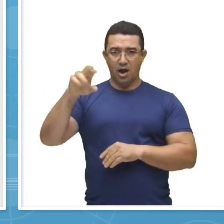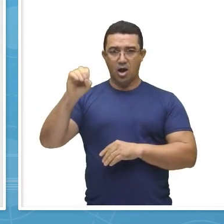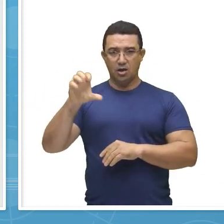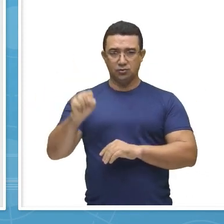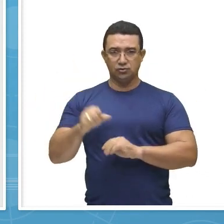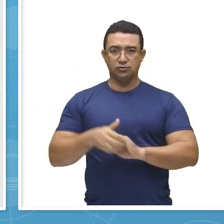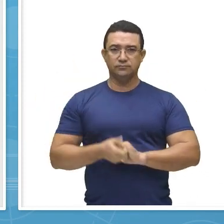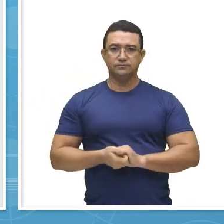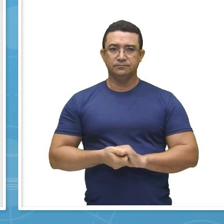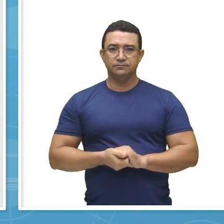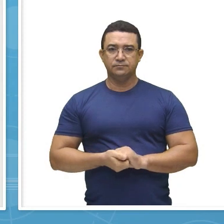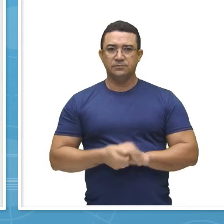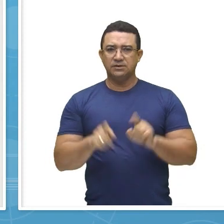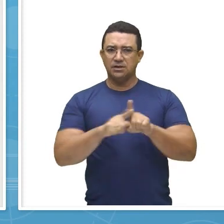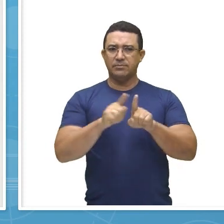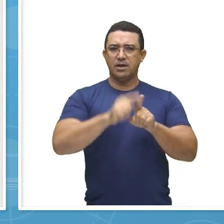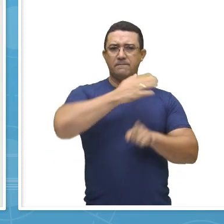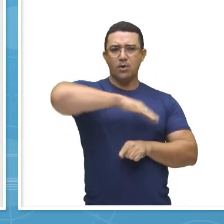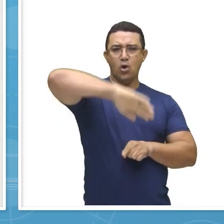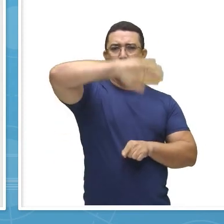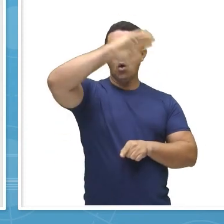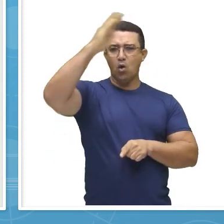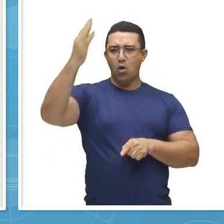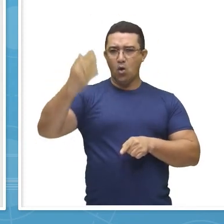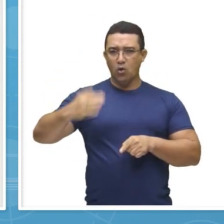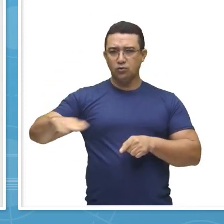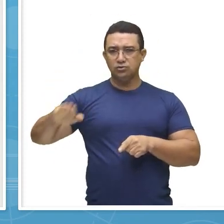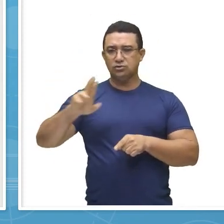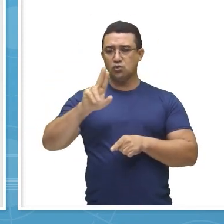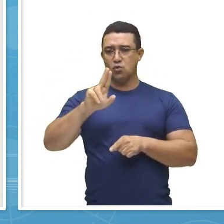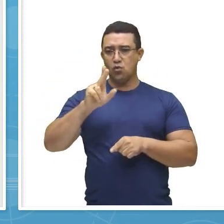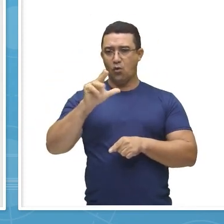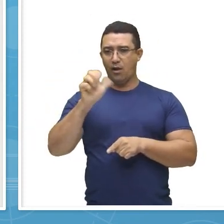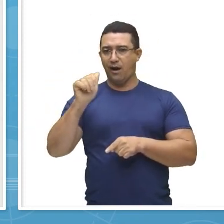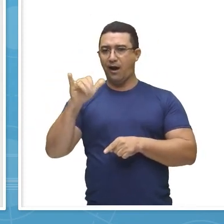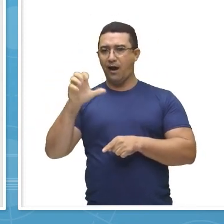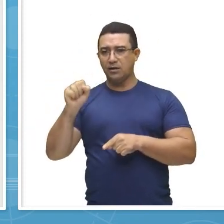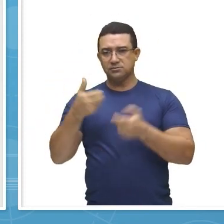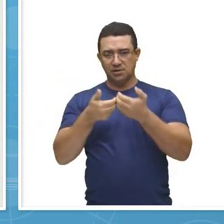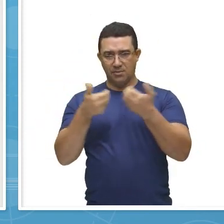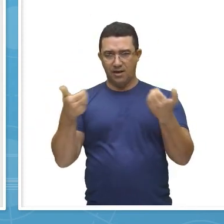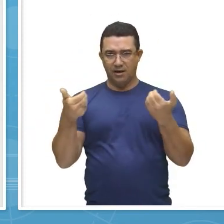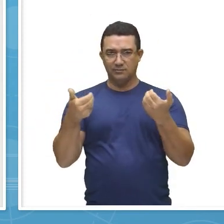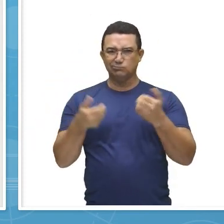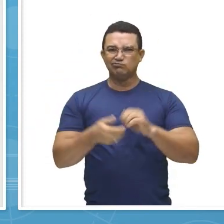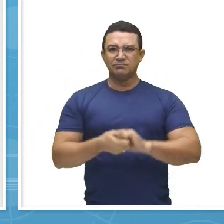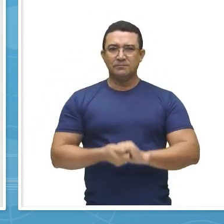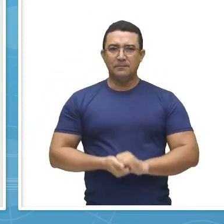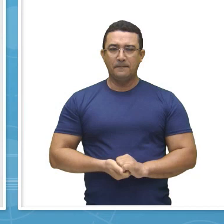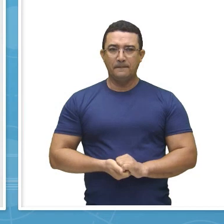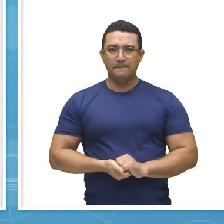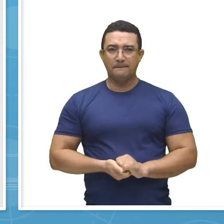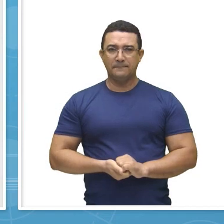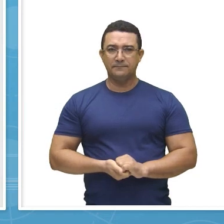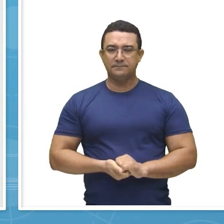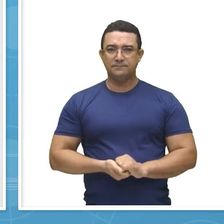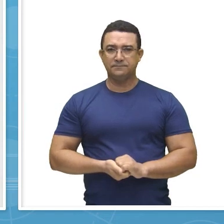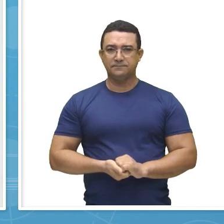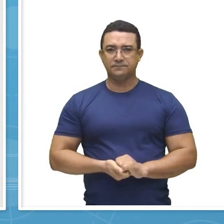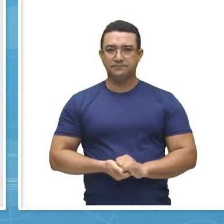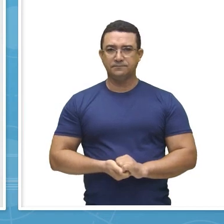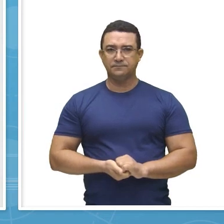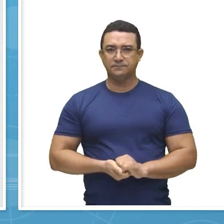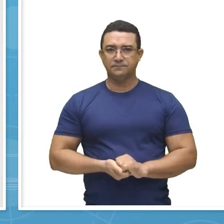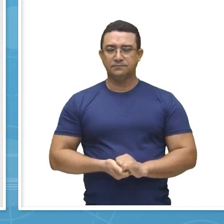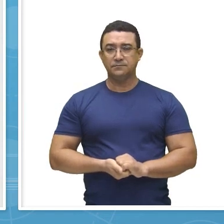não seria esse grande bloco continental que Alfred Wegener, né, começou a